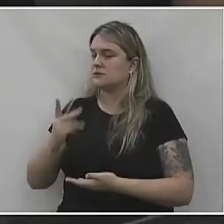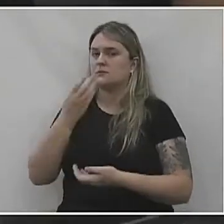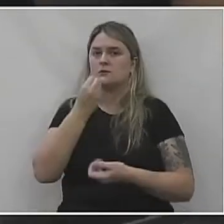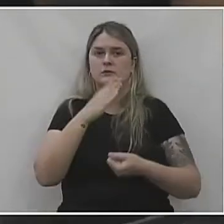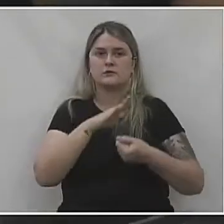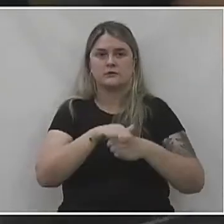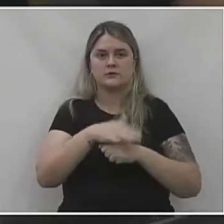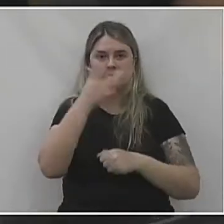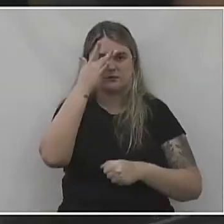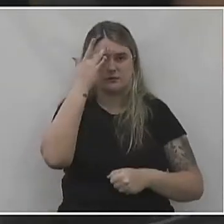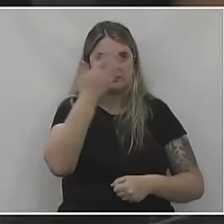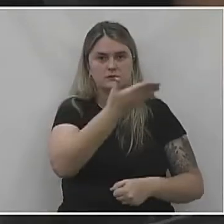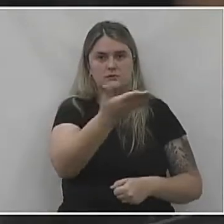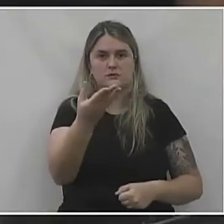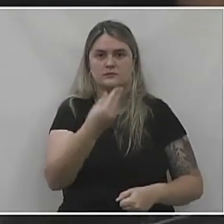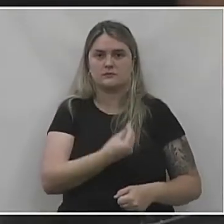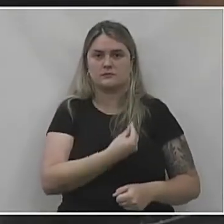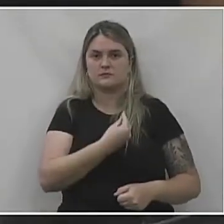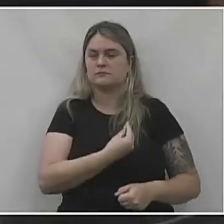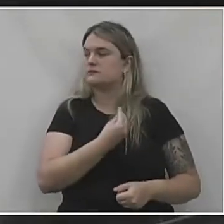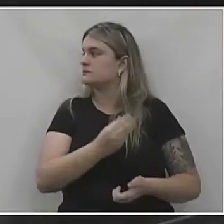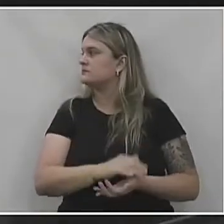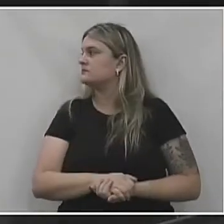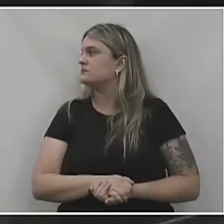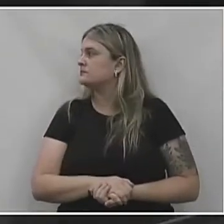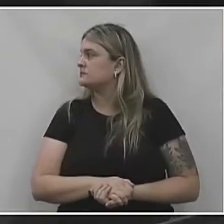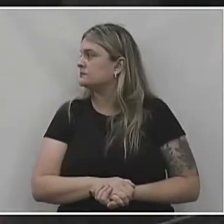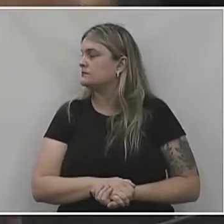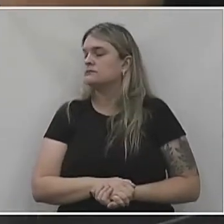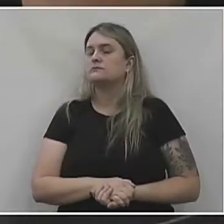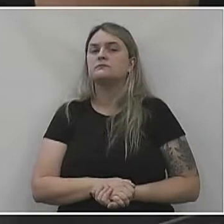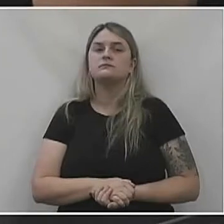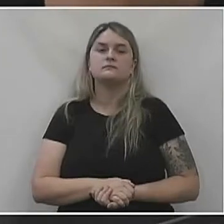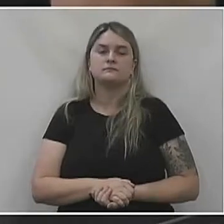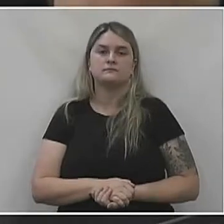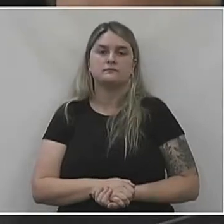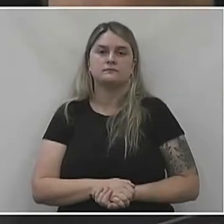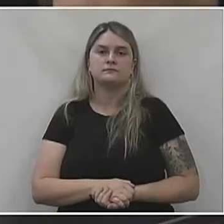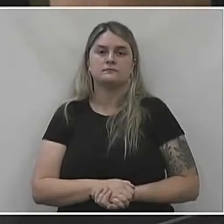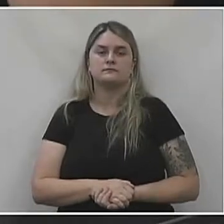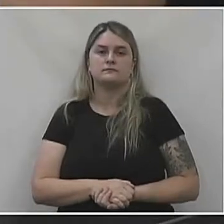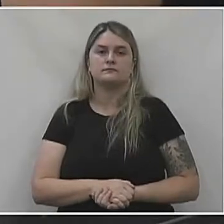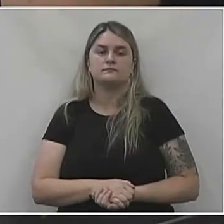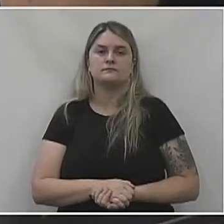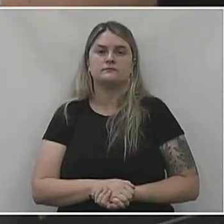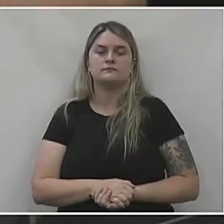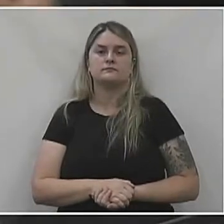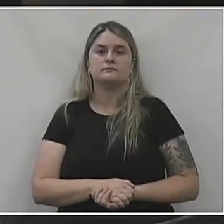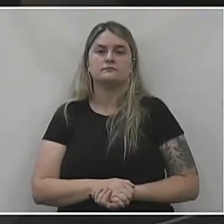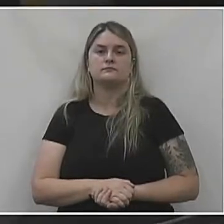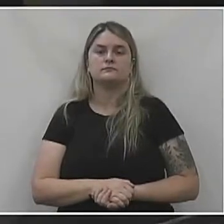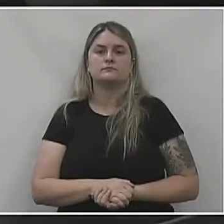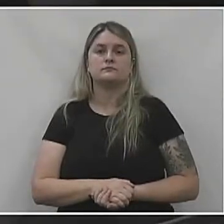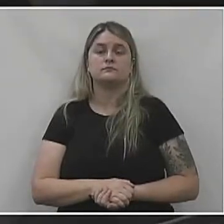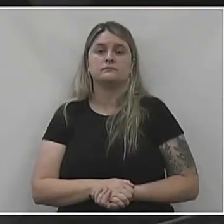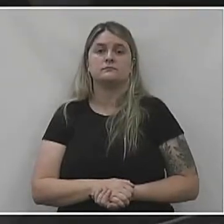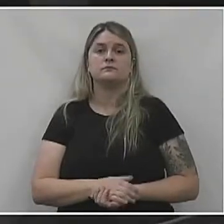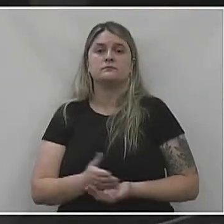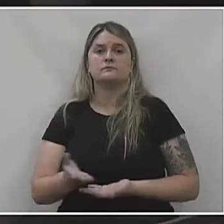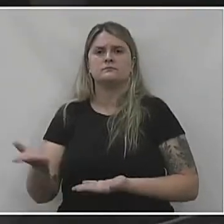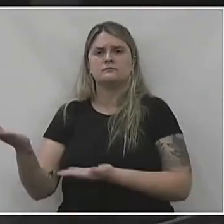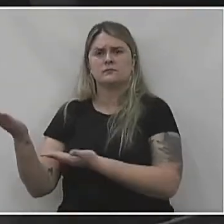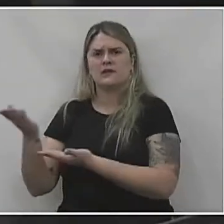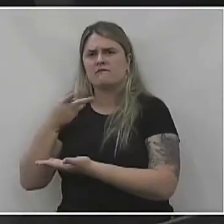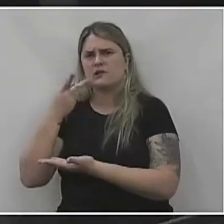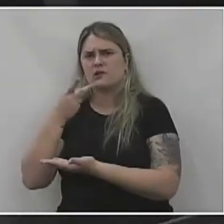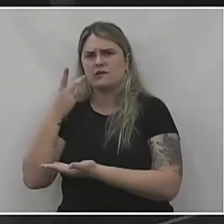as pessoas que fazem presente hoje nessa noite tá trazendo ao